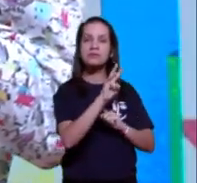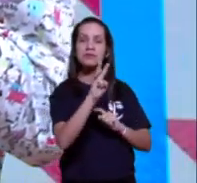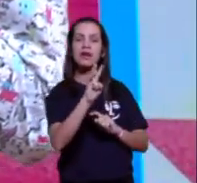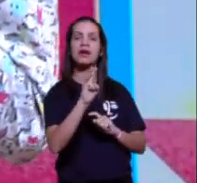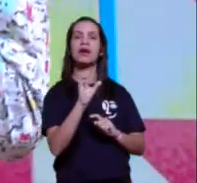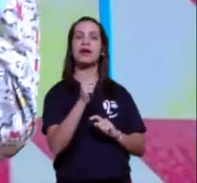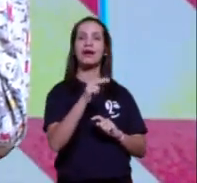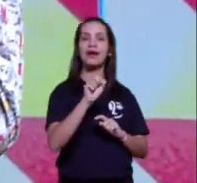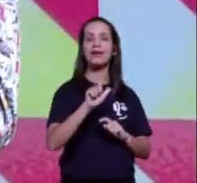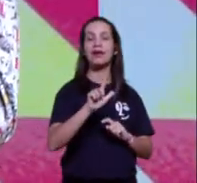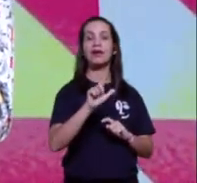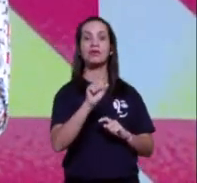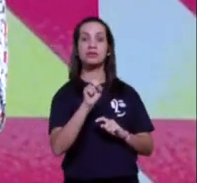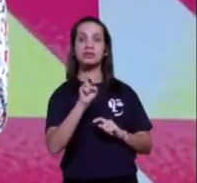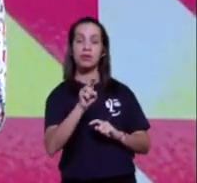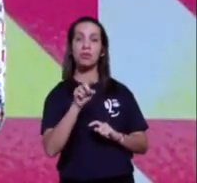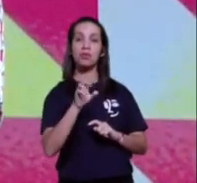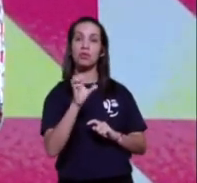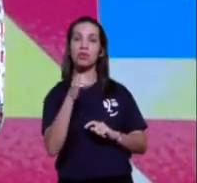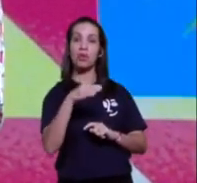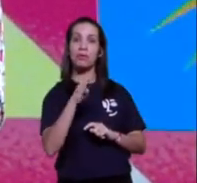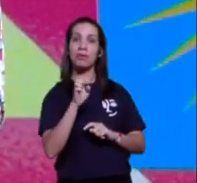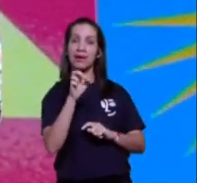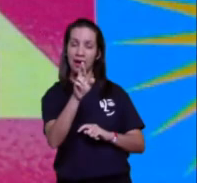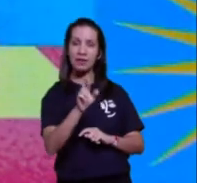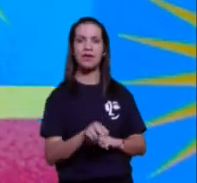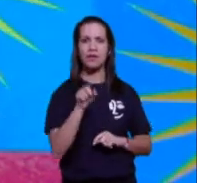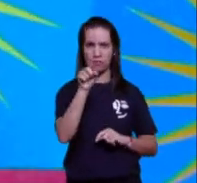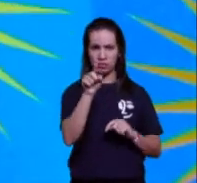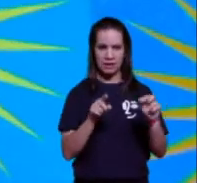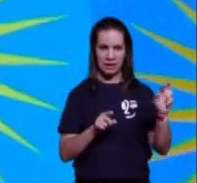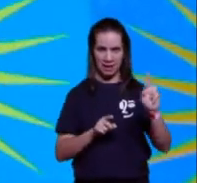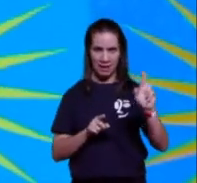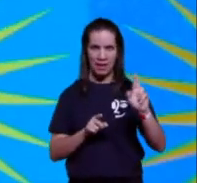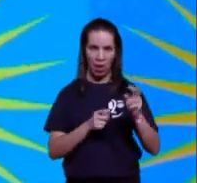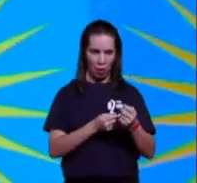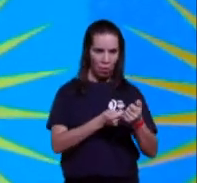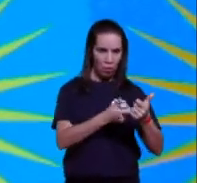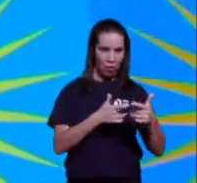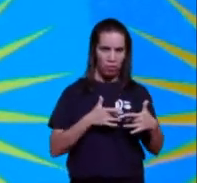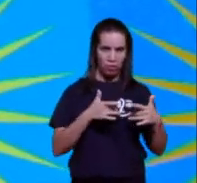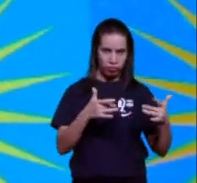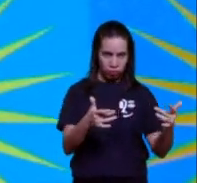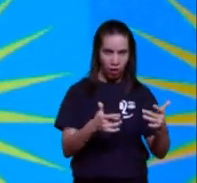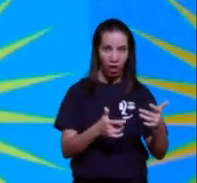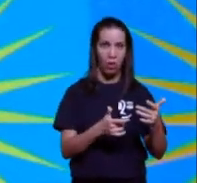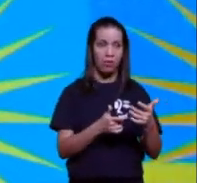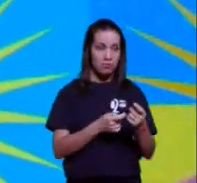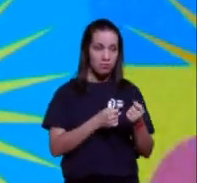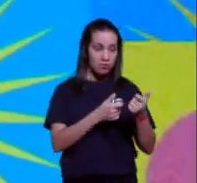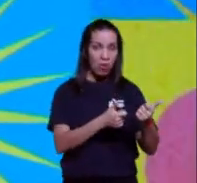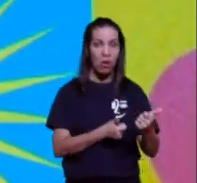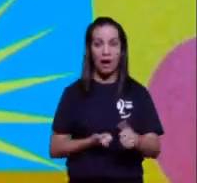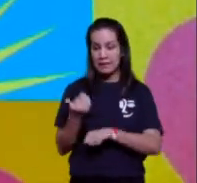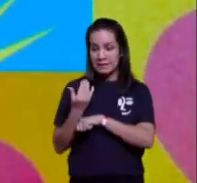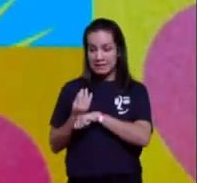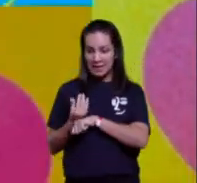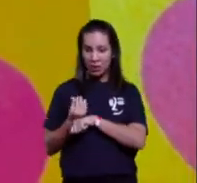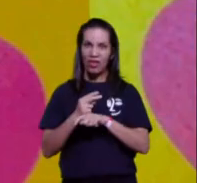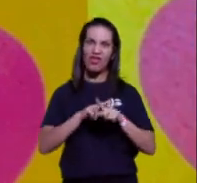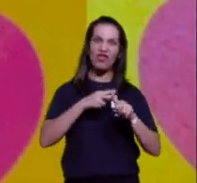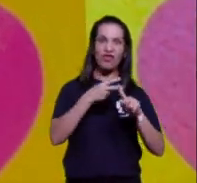oseucanal.com.br, tudo juntinho, e não esquece que cada real que você doar e que for arrecadado aqui hoje, o Santander